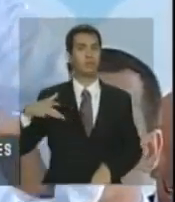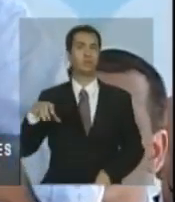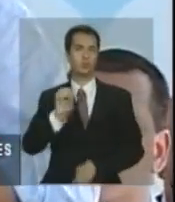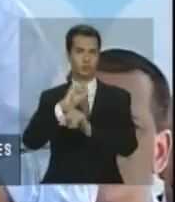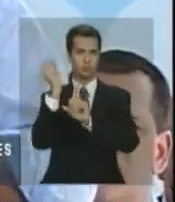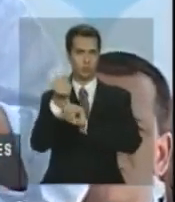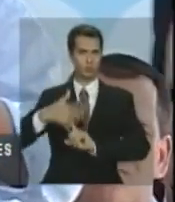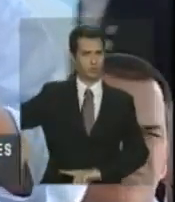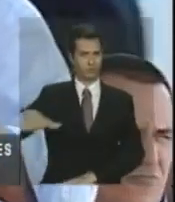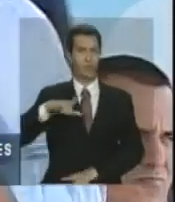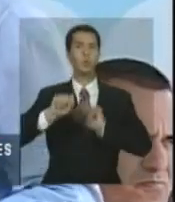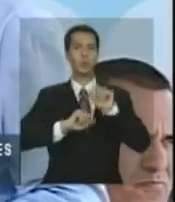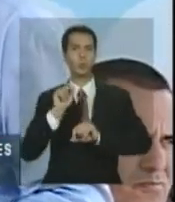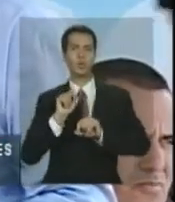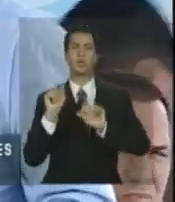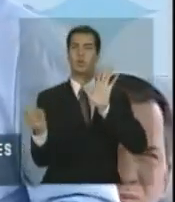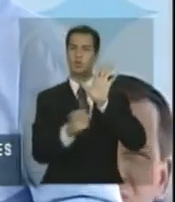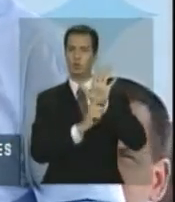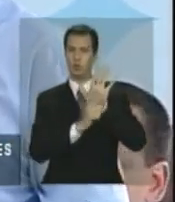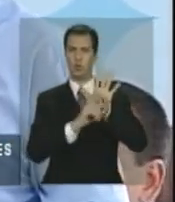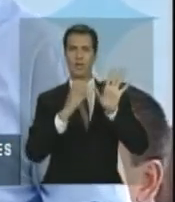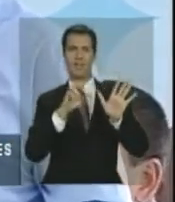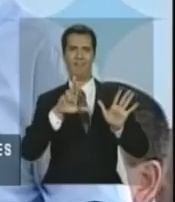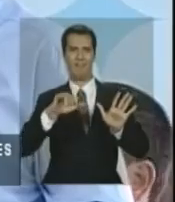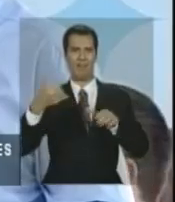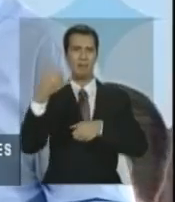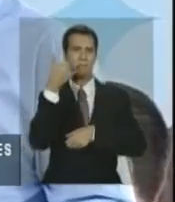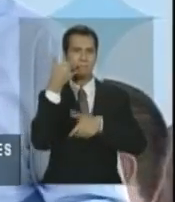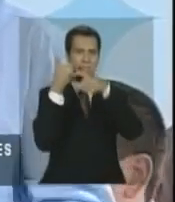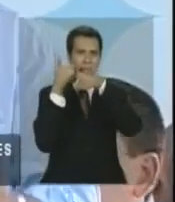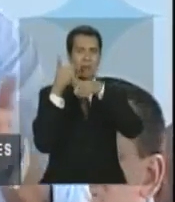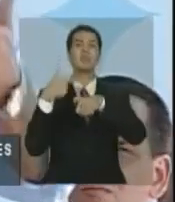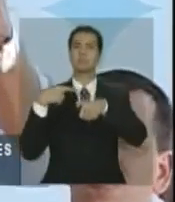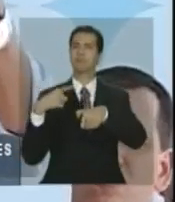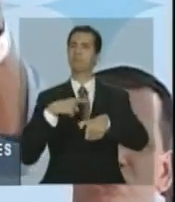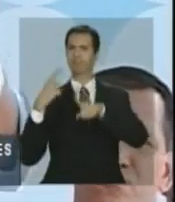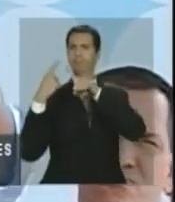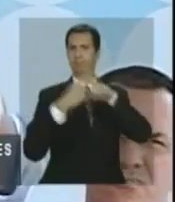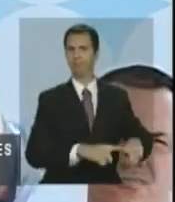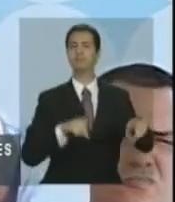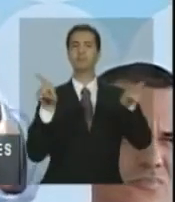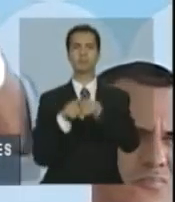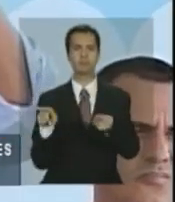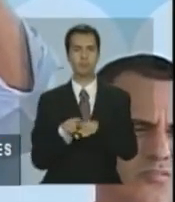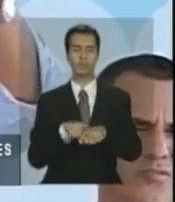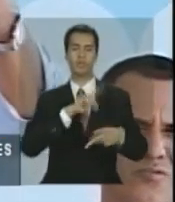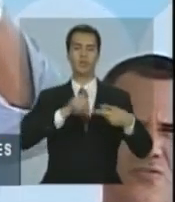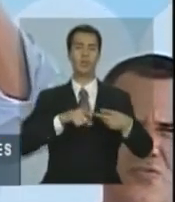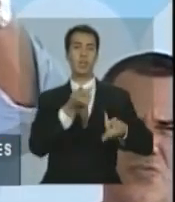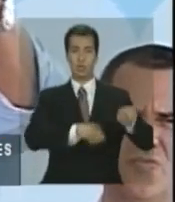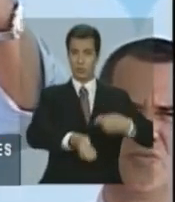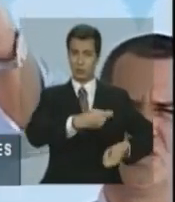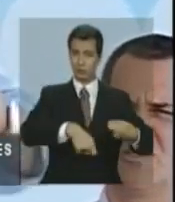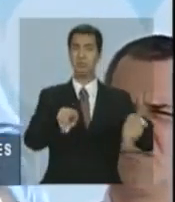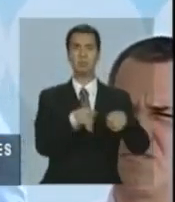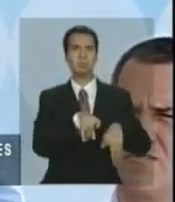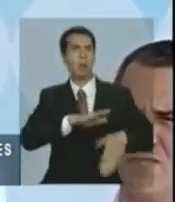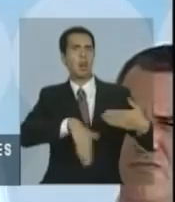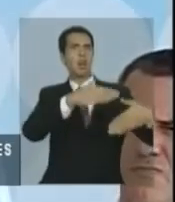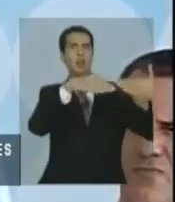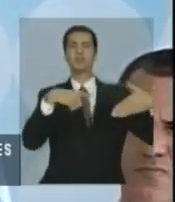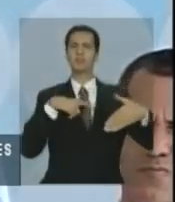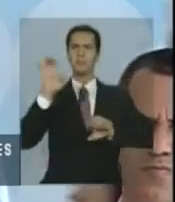os desafios, é uma referência para o Brasil. Na área de desenvolvimento econômico, as empresas não param de